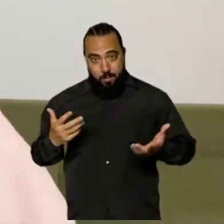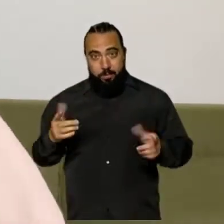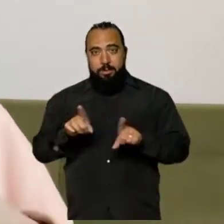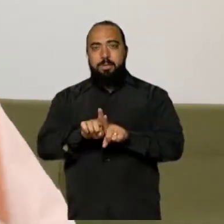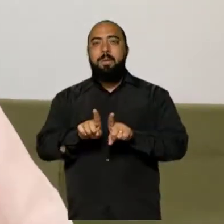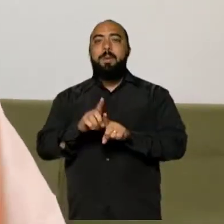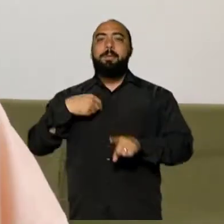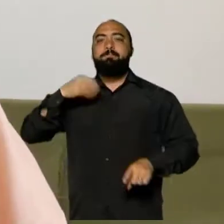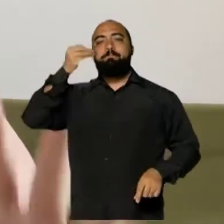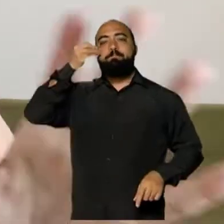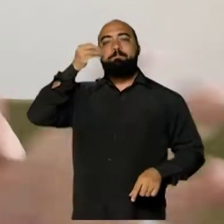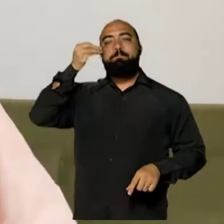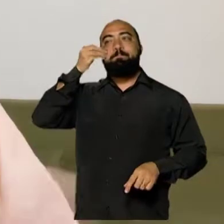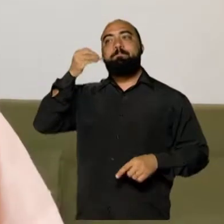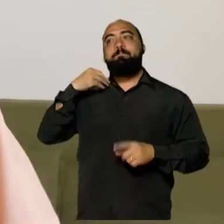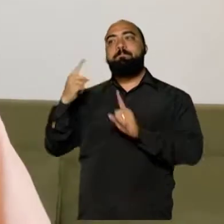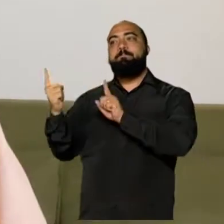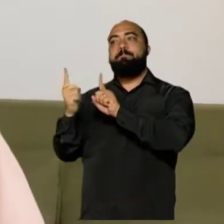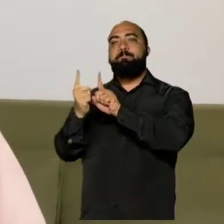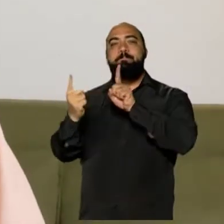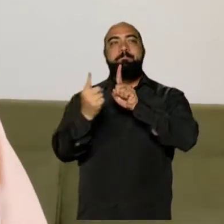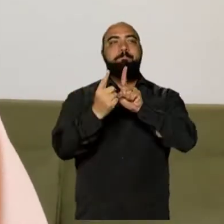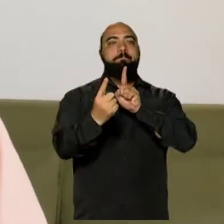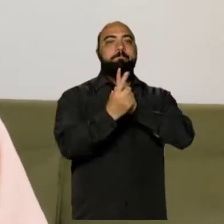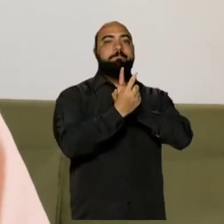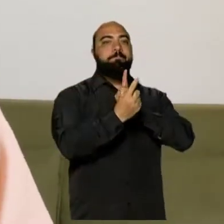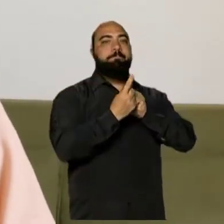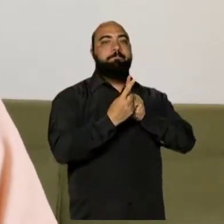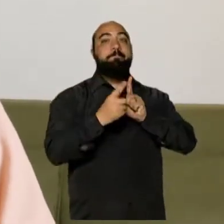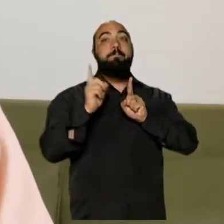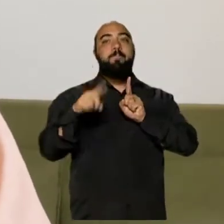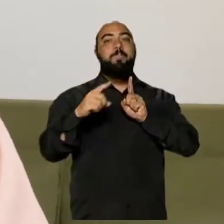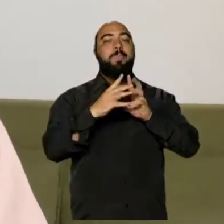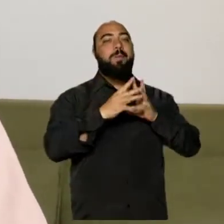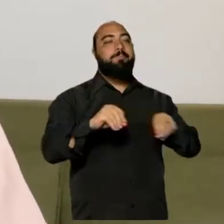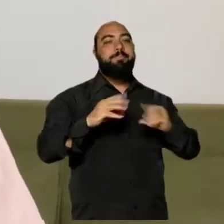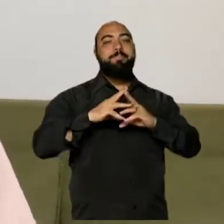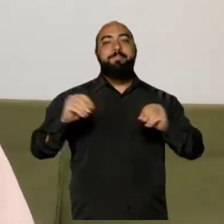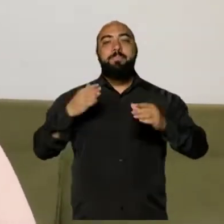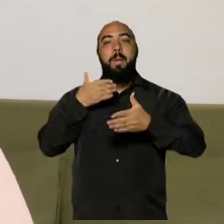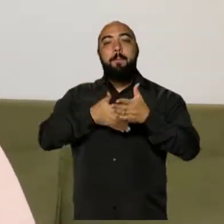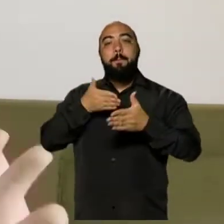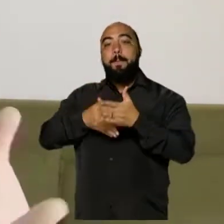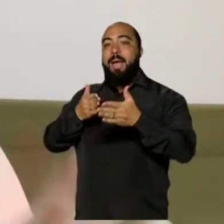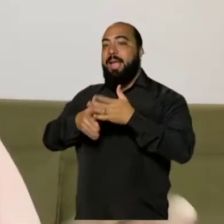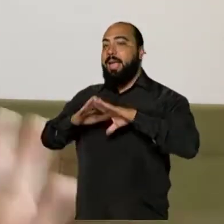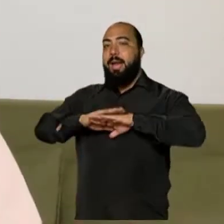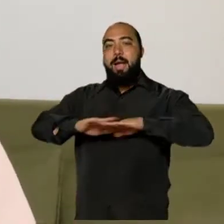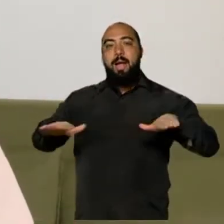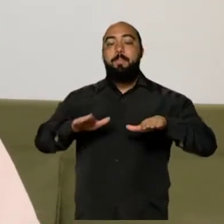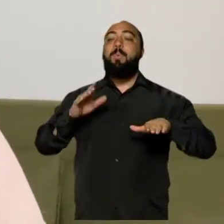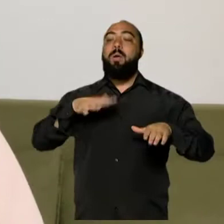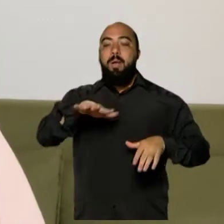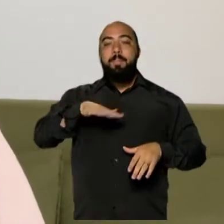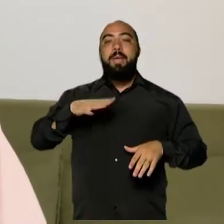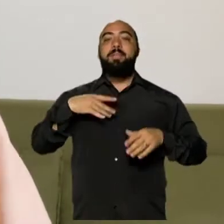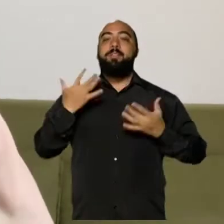tento, entre os pares ali, ir limpando todas as barreiras possíveis para tornar esse ambiente muito mais fácil e